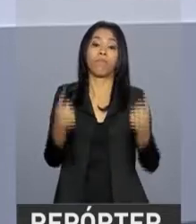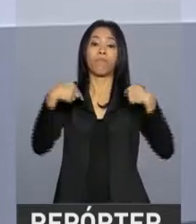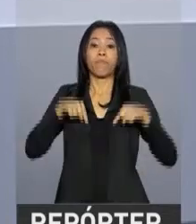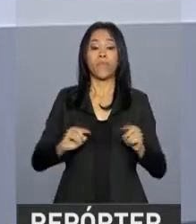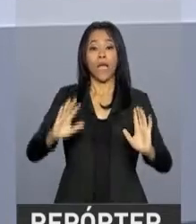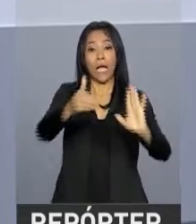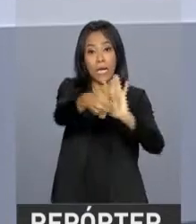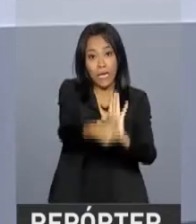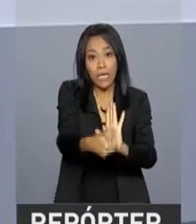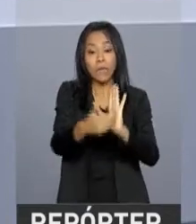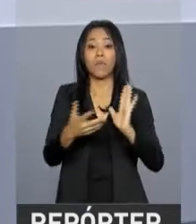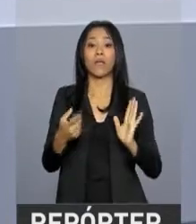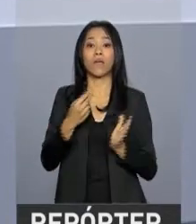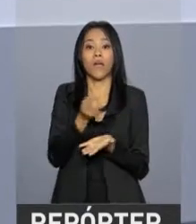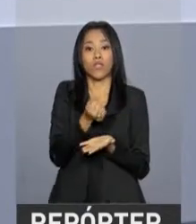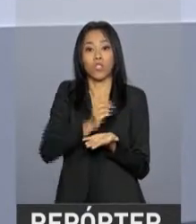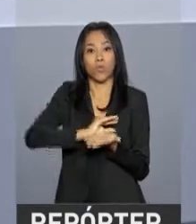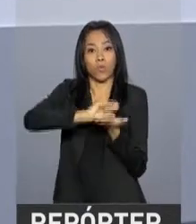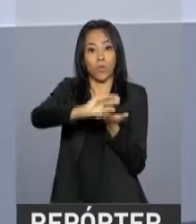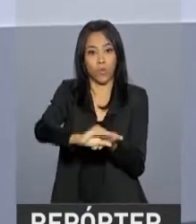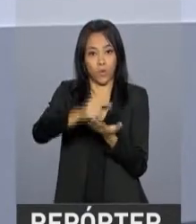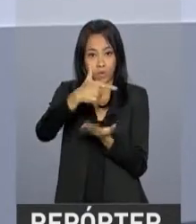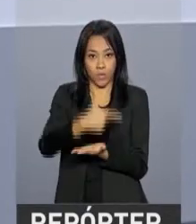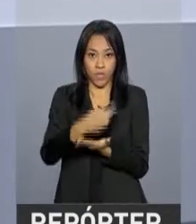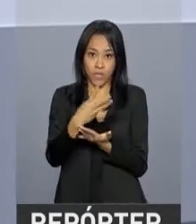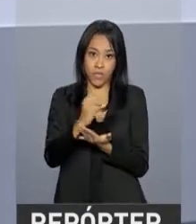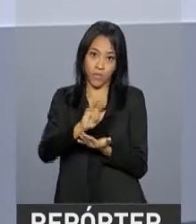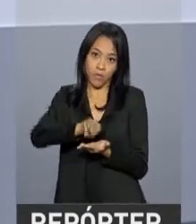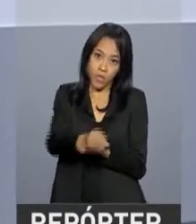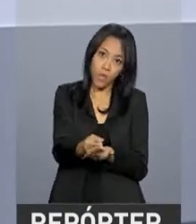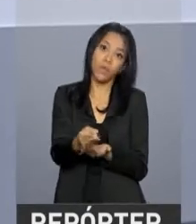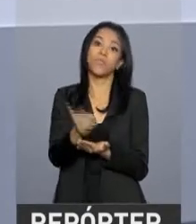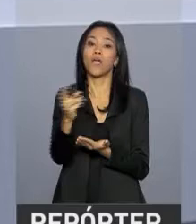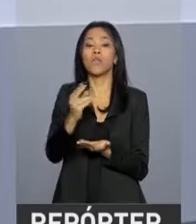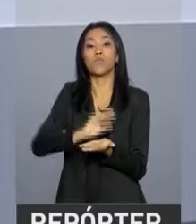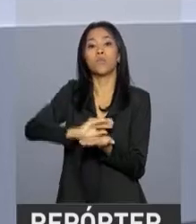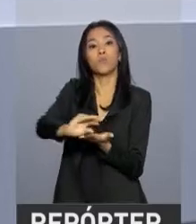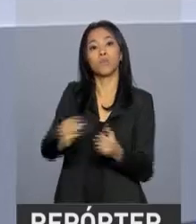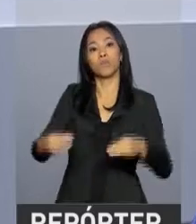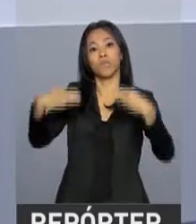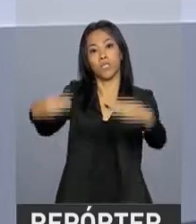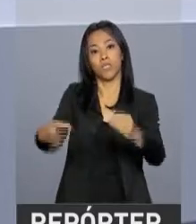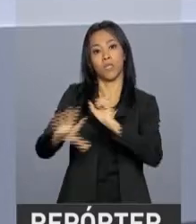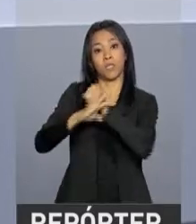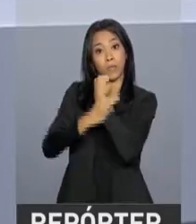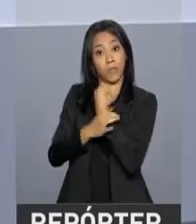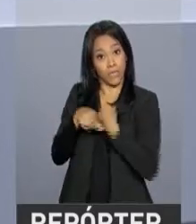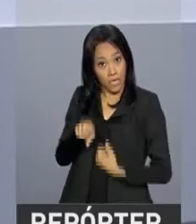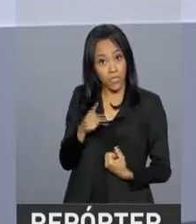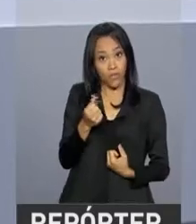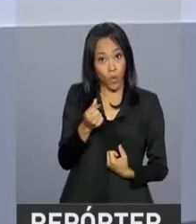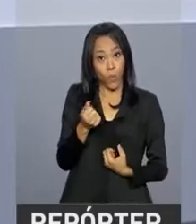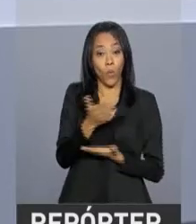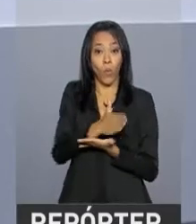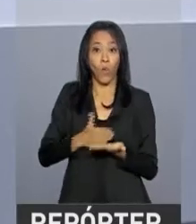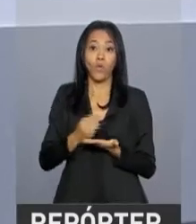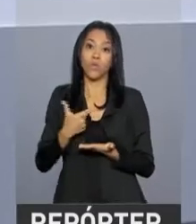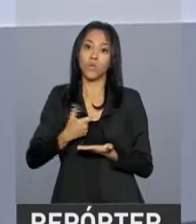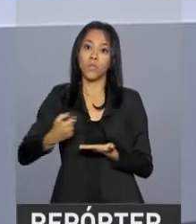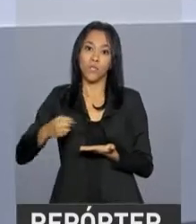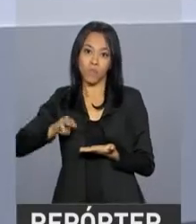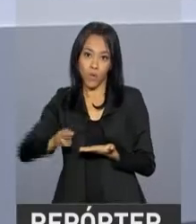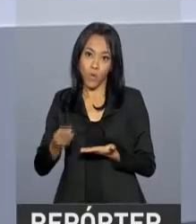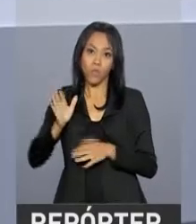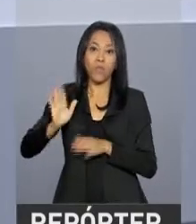Deputados repassou 230 milhões de reais para o Ministério Extraordinário da Segurança Pública. Desse valor, 200 milhões vem do